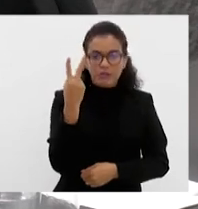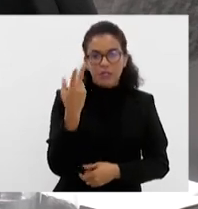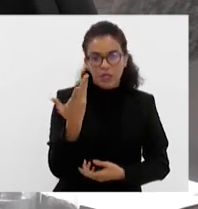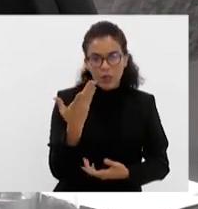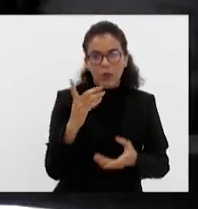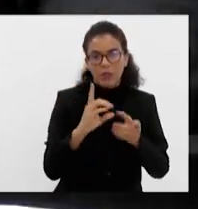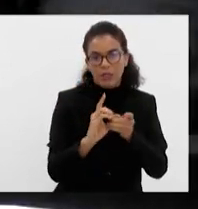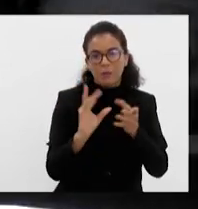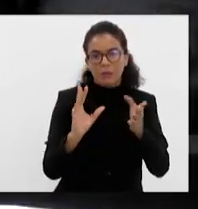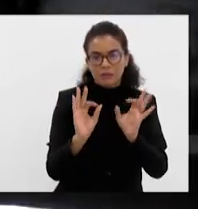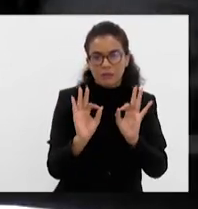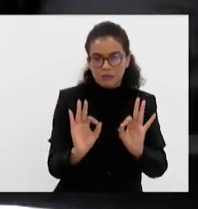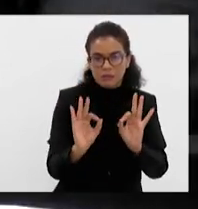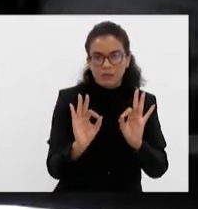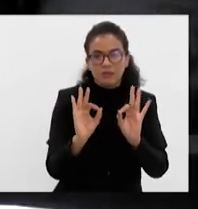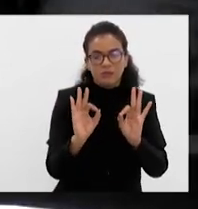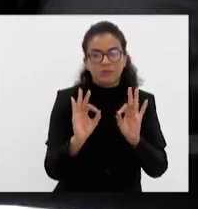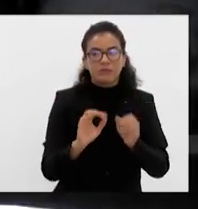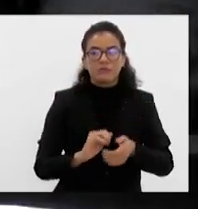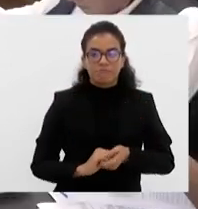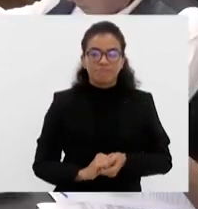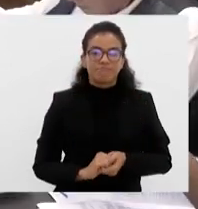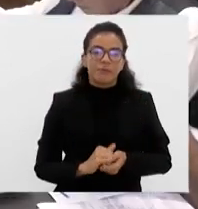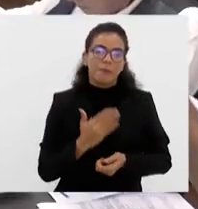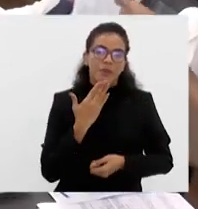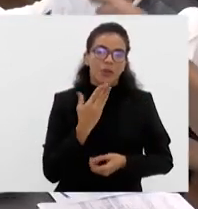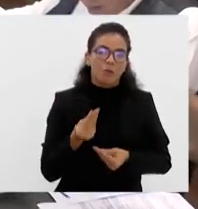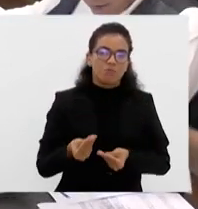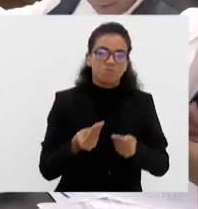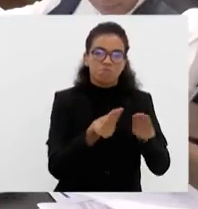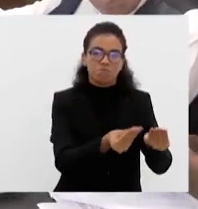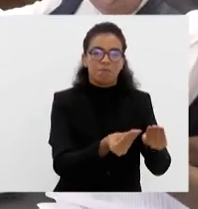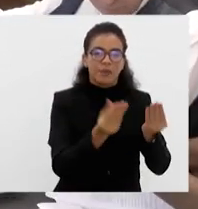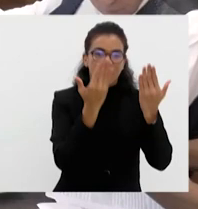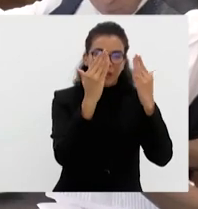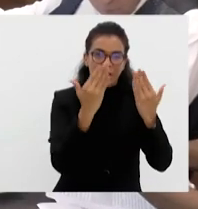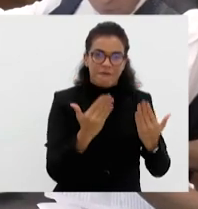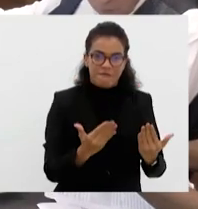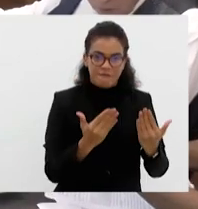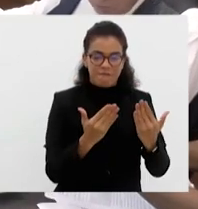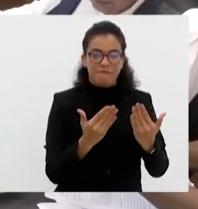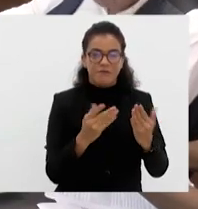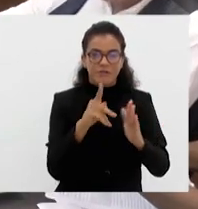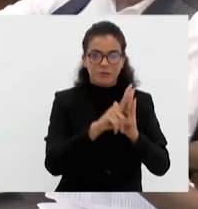Então, pedir vista para sugerir então, aí projeto mais com vistas para o deputado Luiz Paulo.